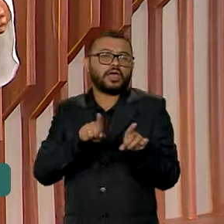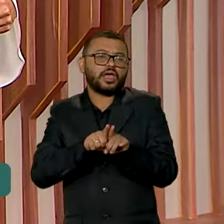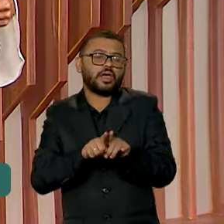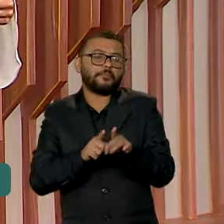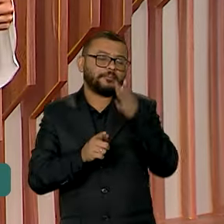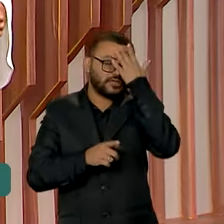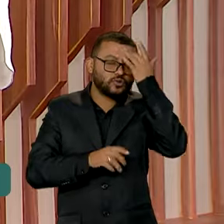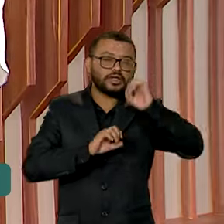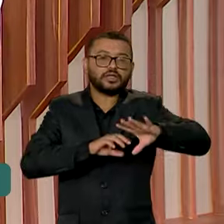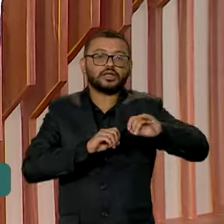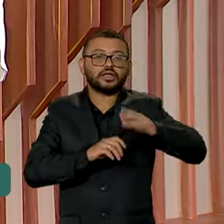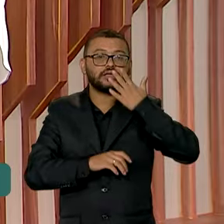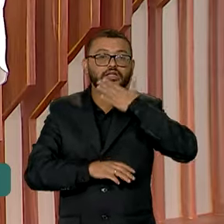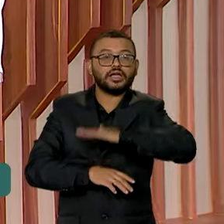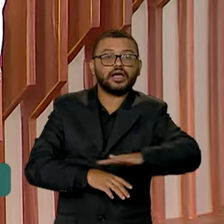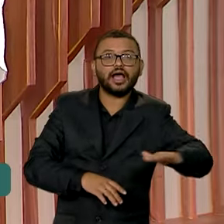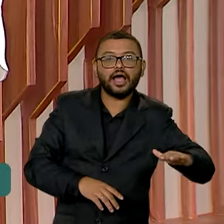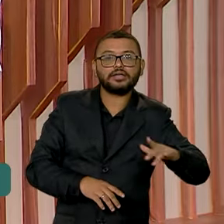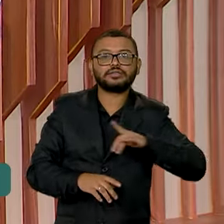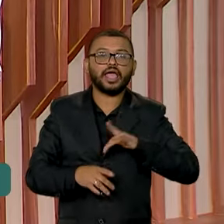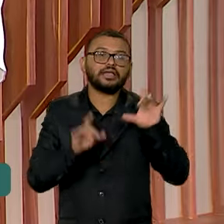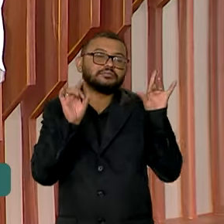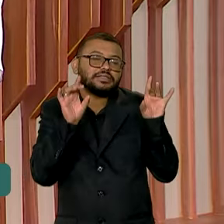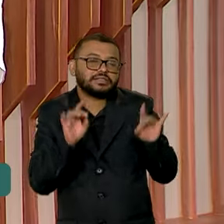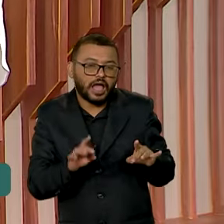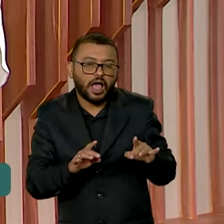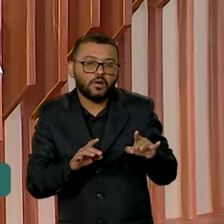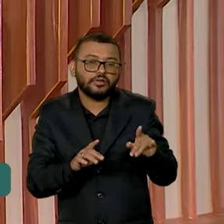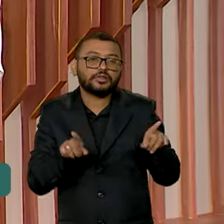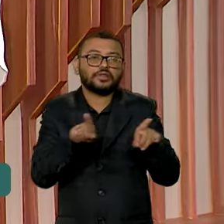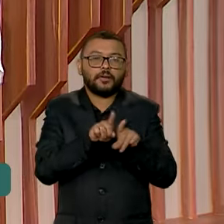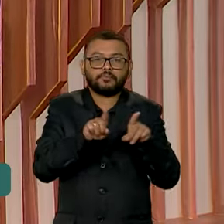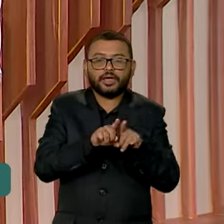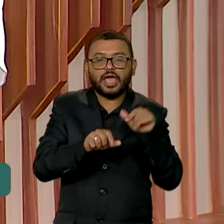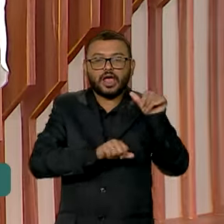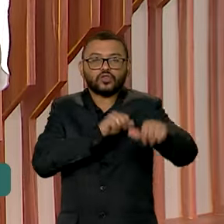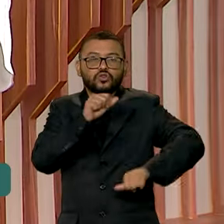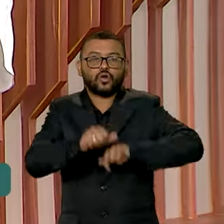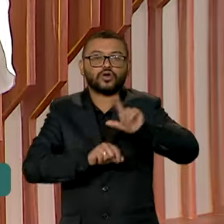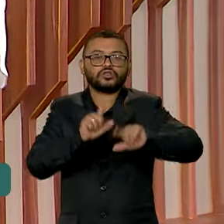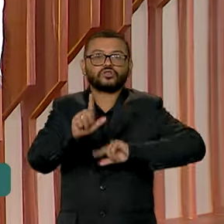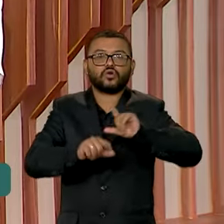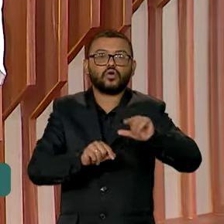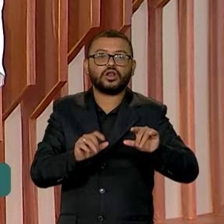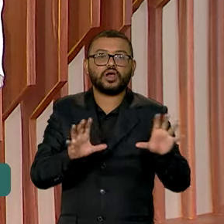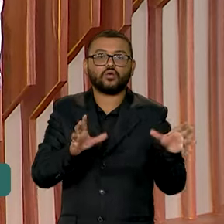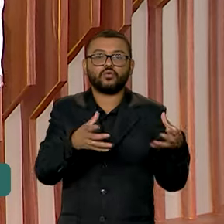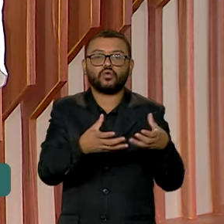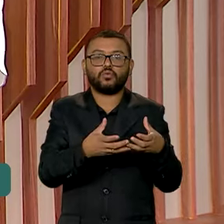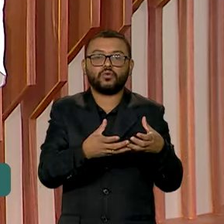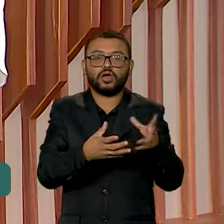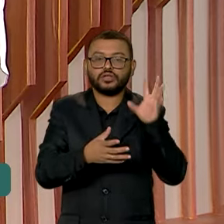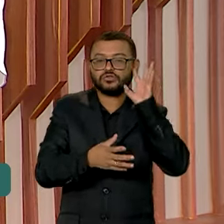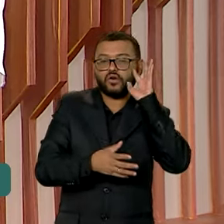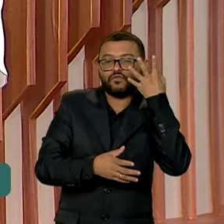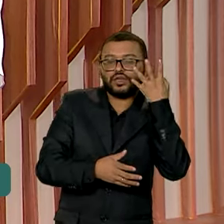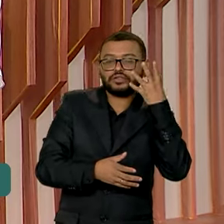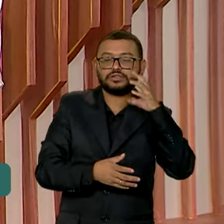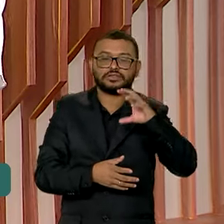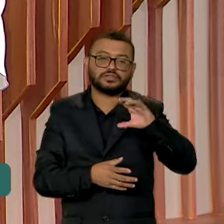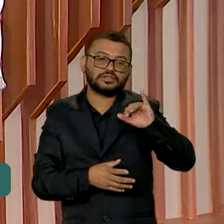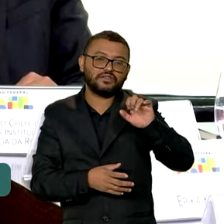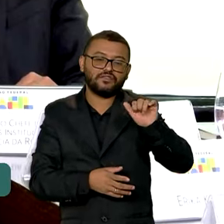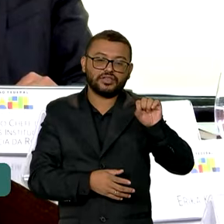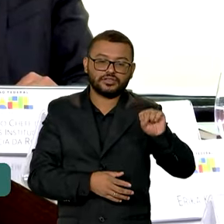para tratar crianças com necessidades especiais e a mudança na escolha do foro para solucionar questões